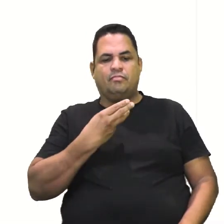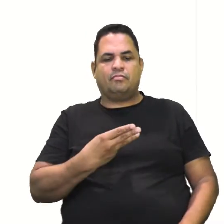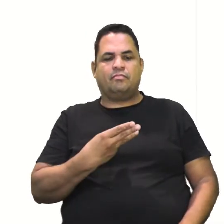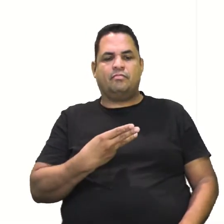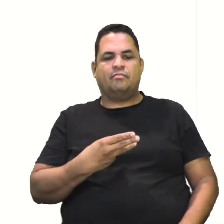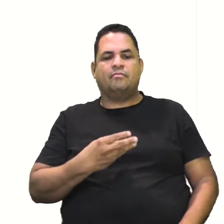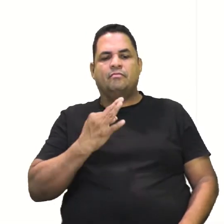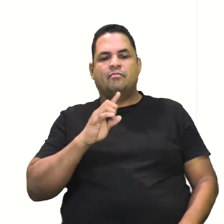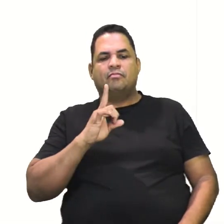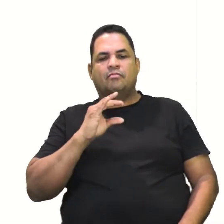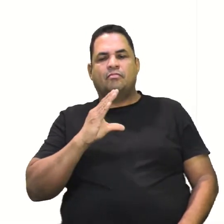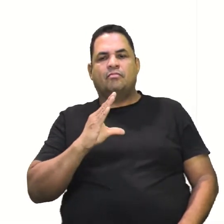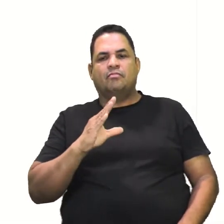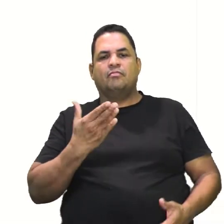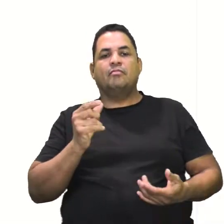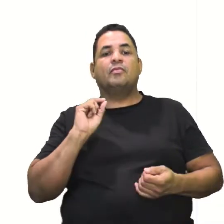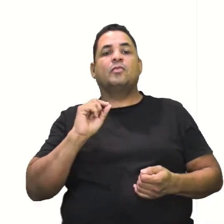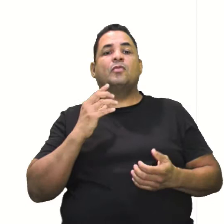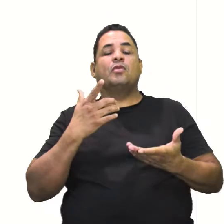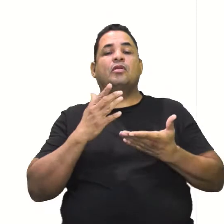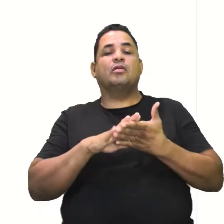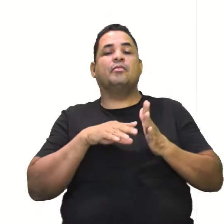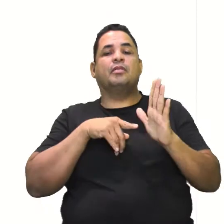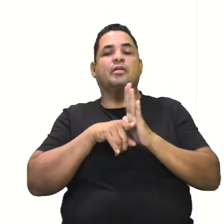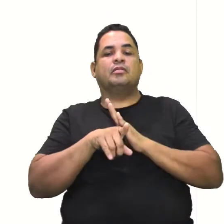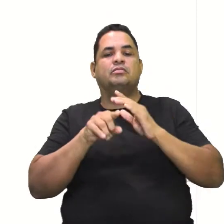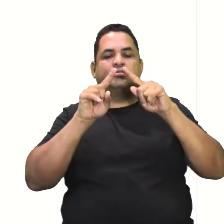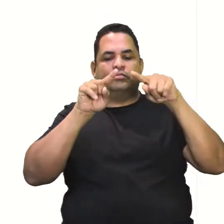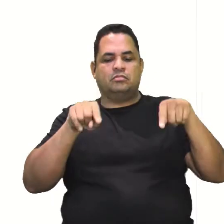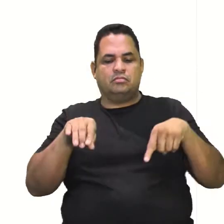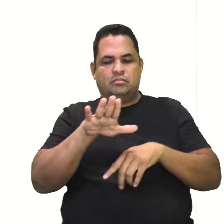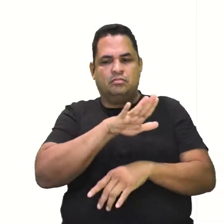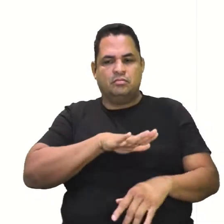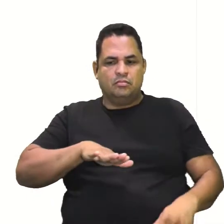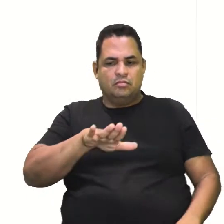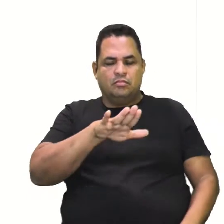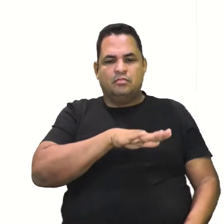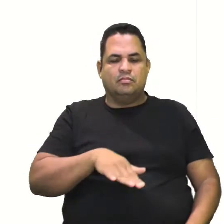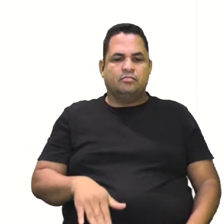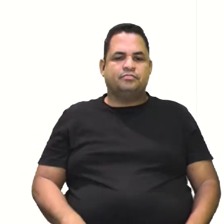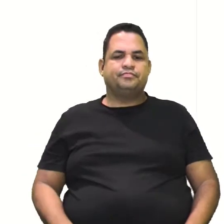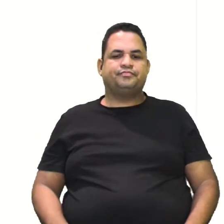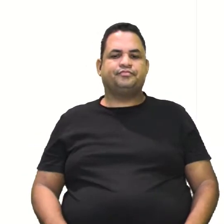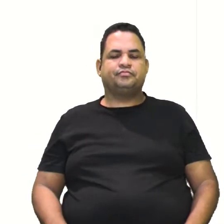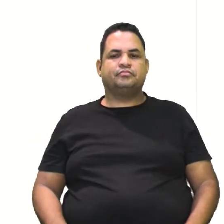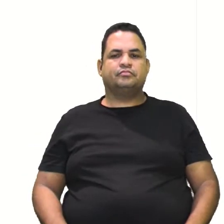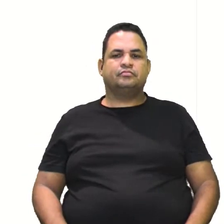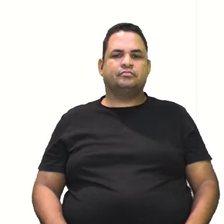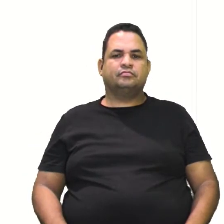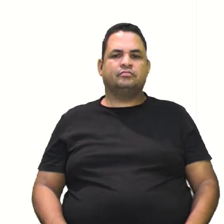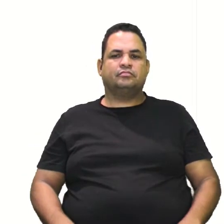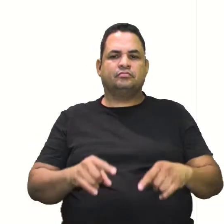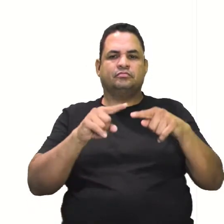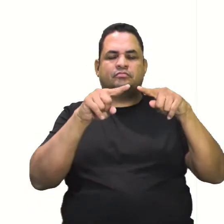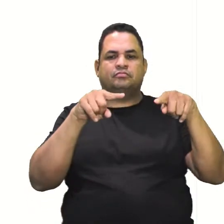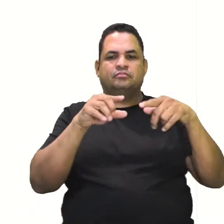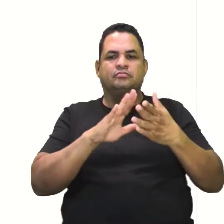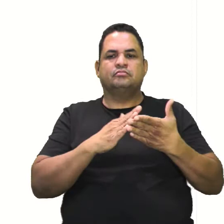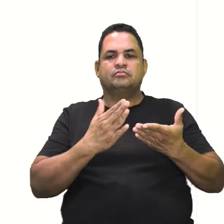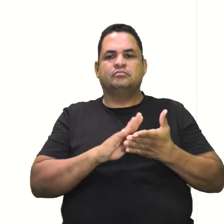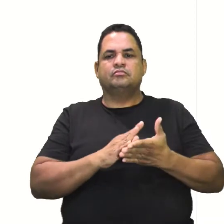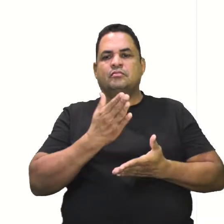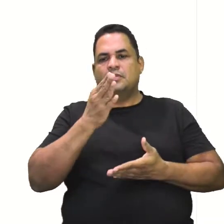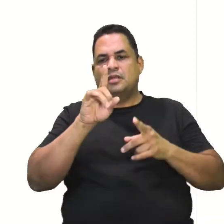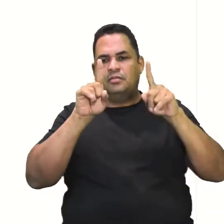Esse é o determinante, mas o que ele quer? A área. A área do triângulo, né? Então vamos lá na área. A área é o módulo